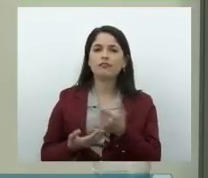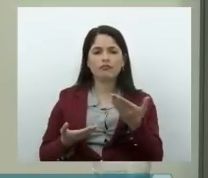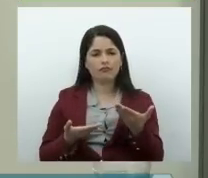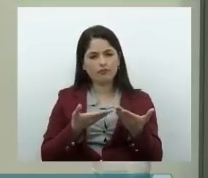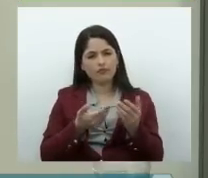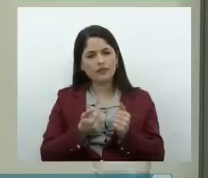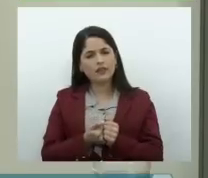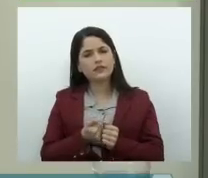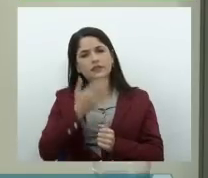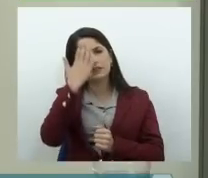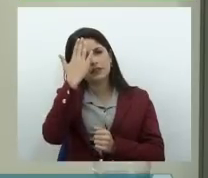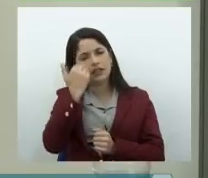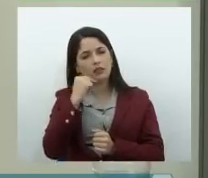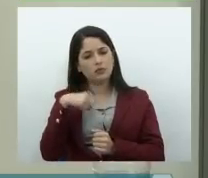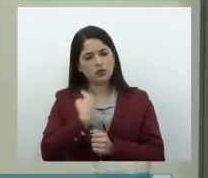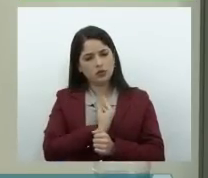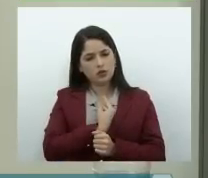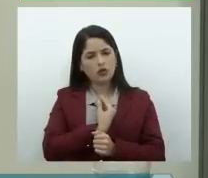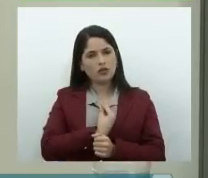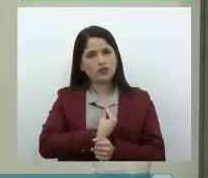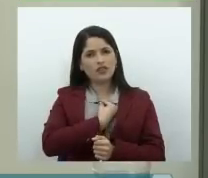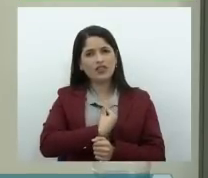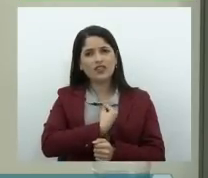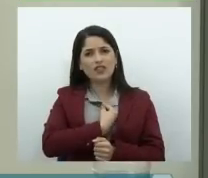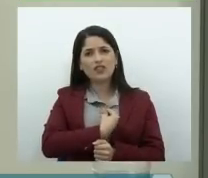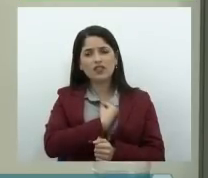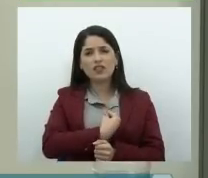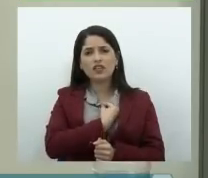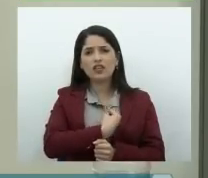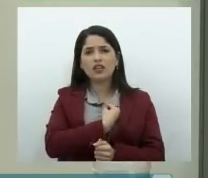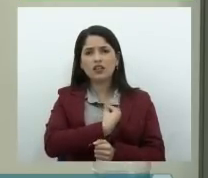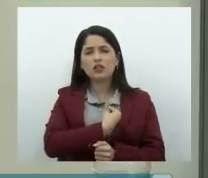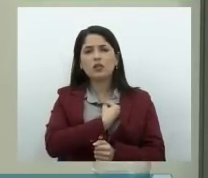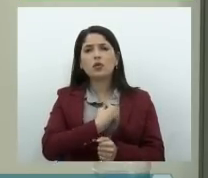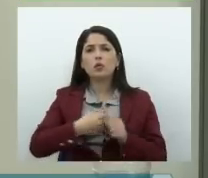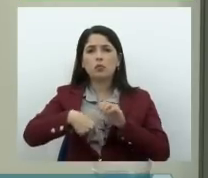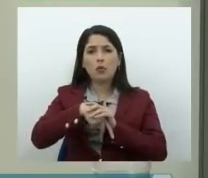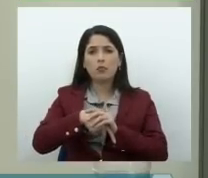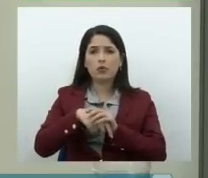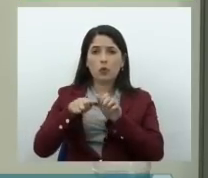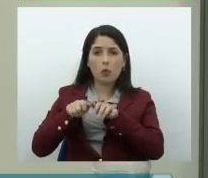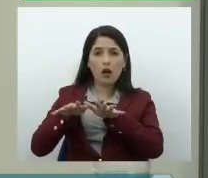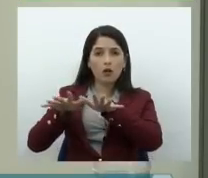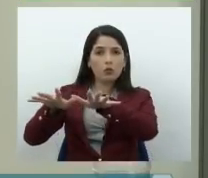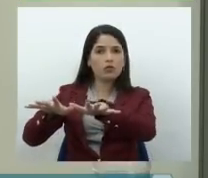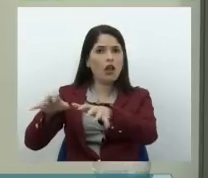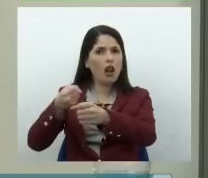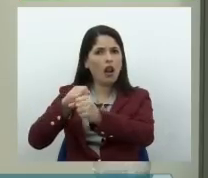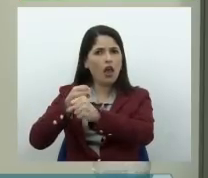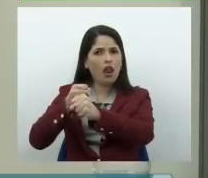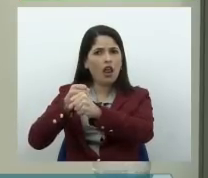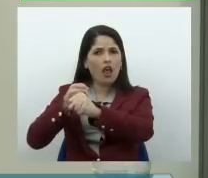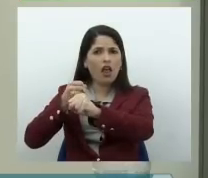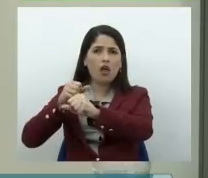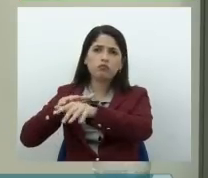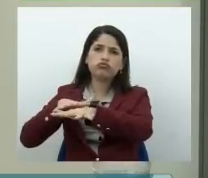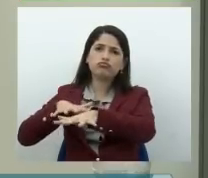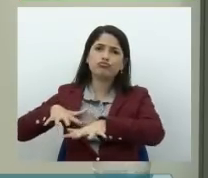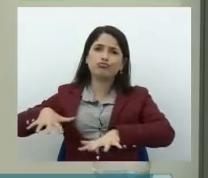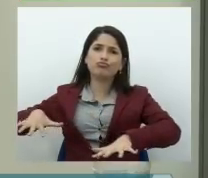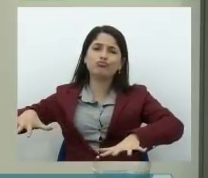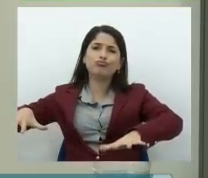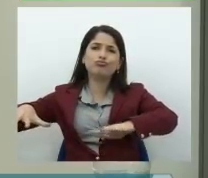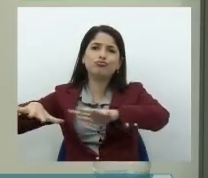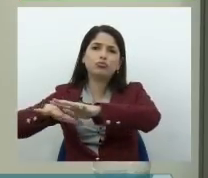nós vivemos em uma das maiores cidades do país. Não podemos esquecer de dizer isso. Uma cidade rica,